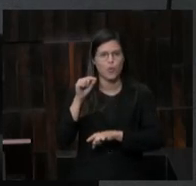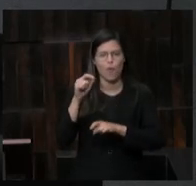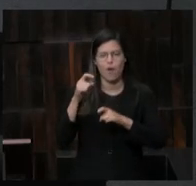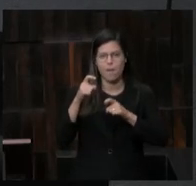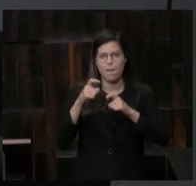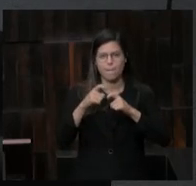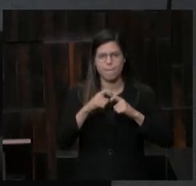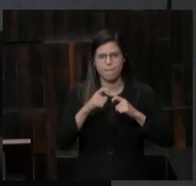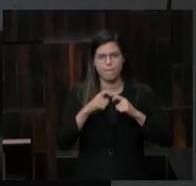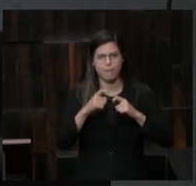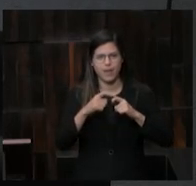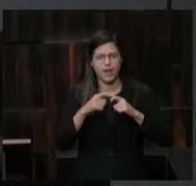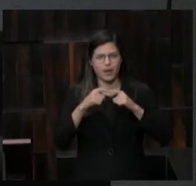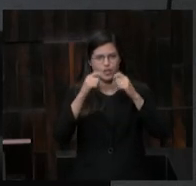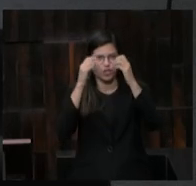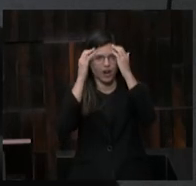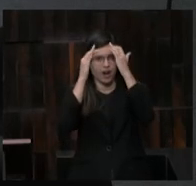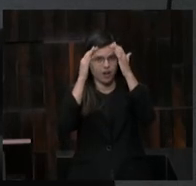médica, uma